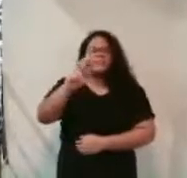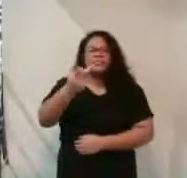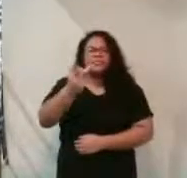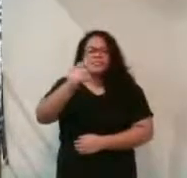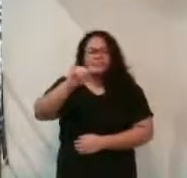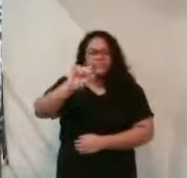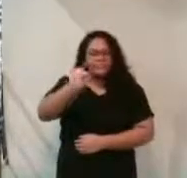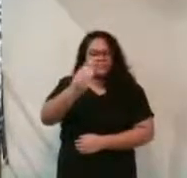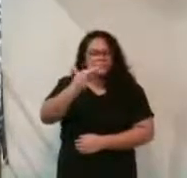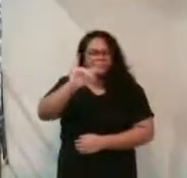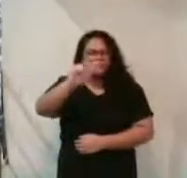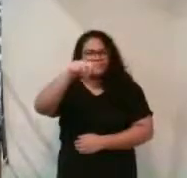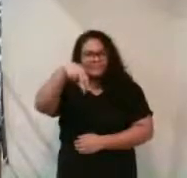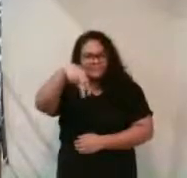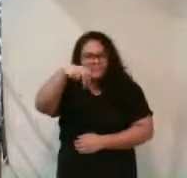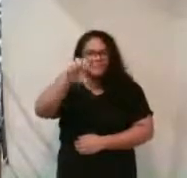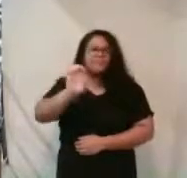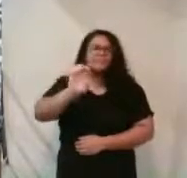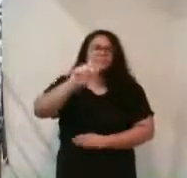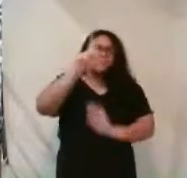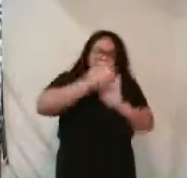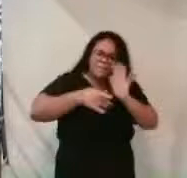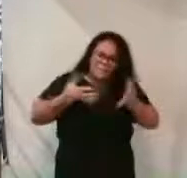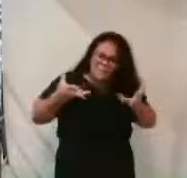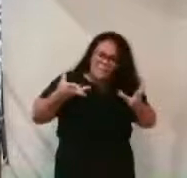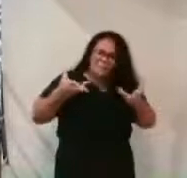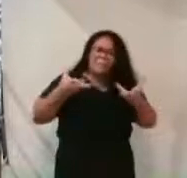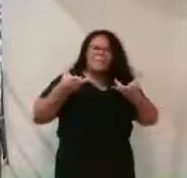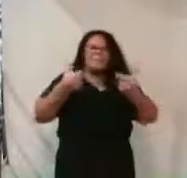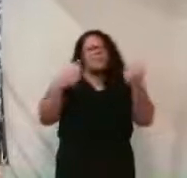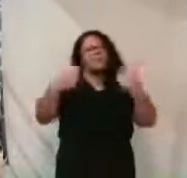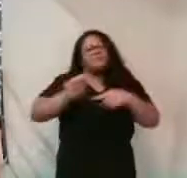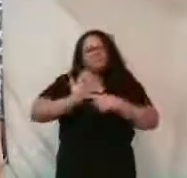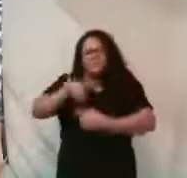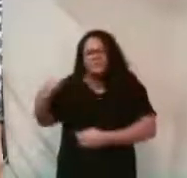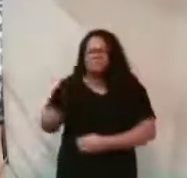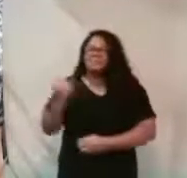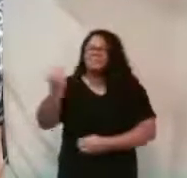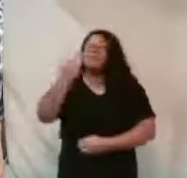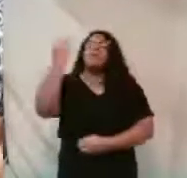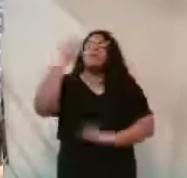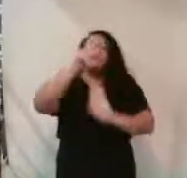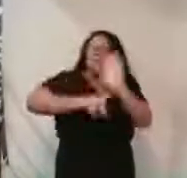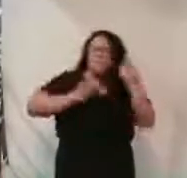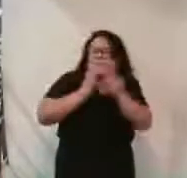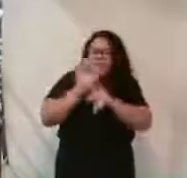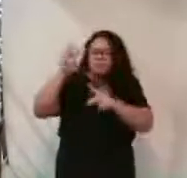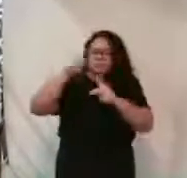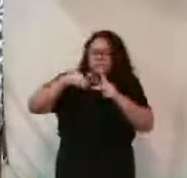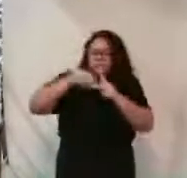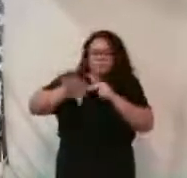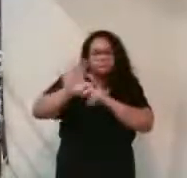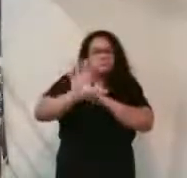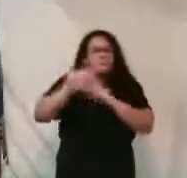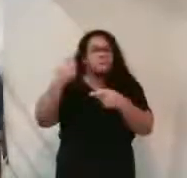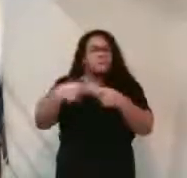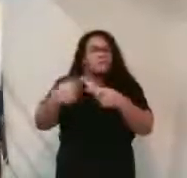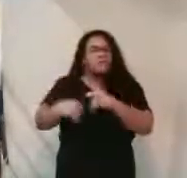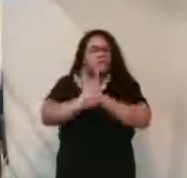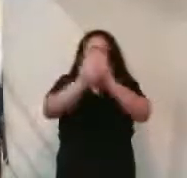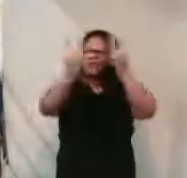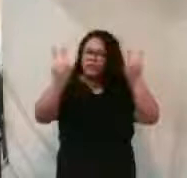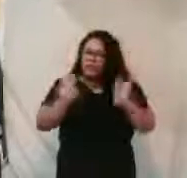desse projeto. Um projeto que também não é só do Ministério Público, porque é um tema, gente, é um tema